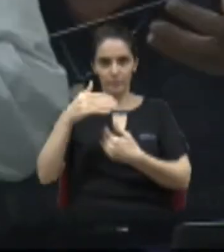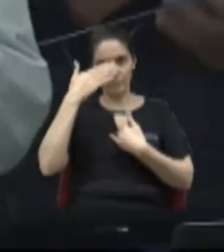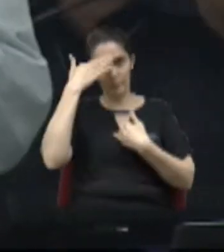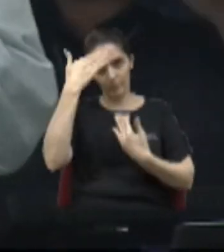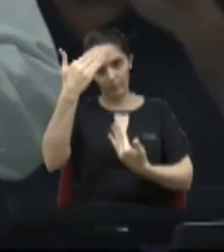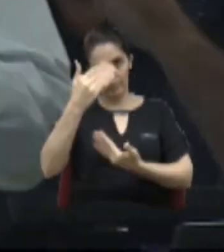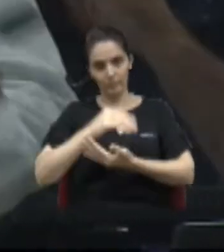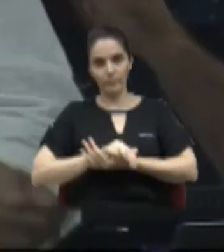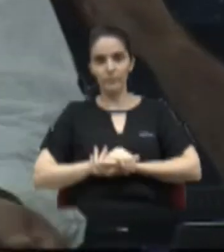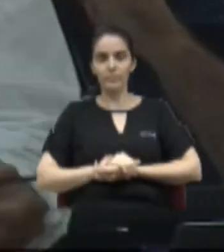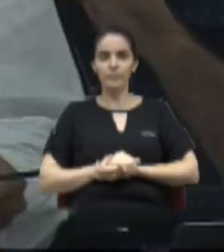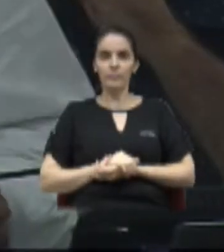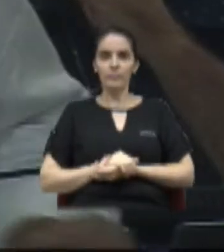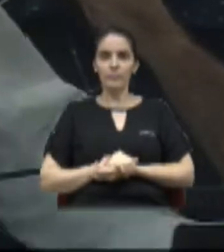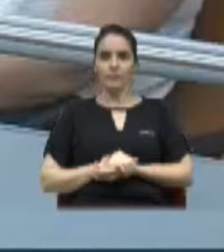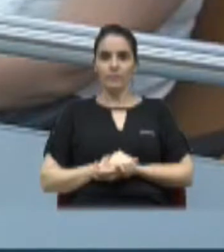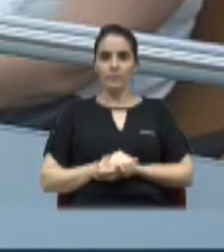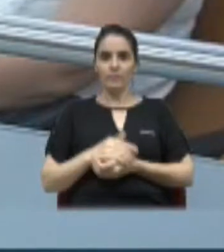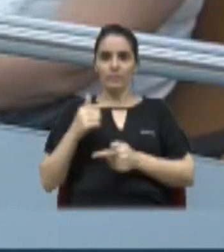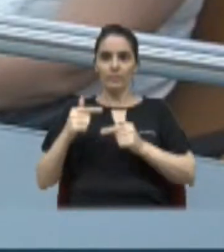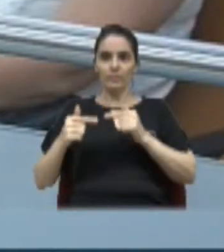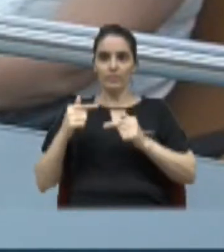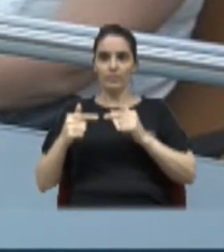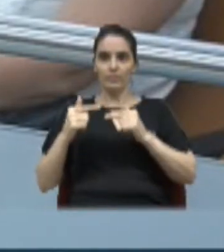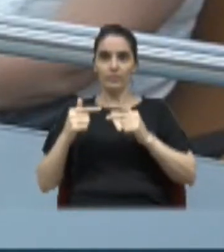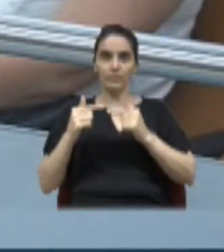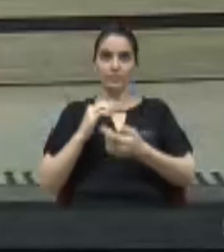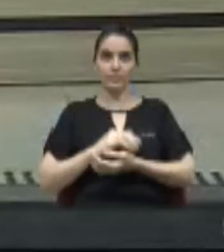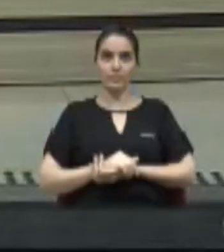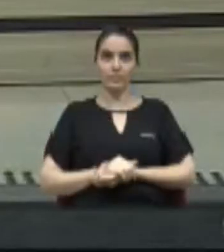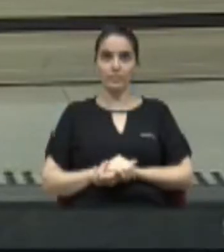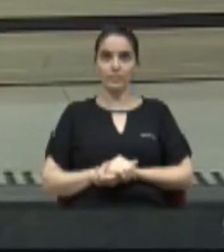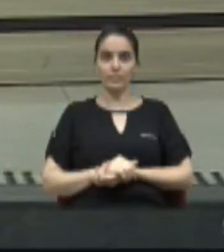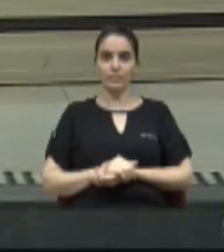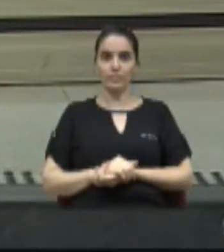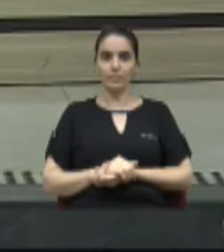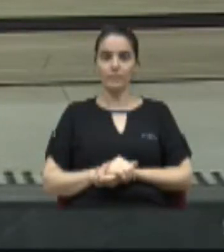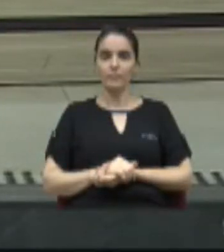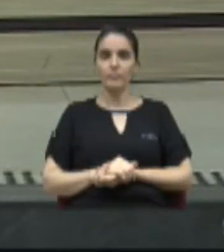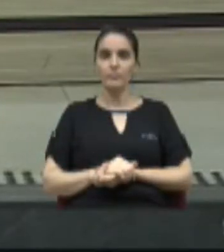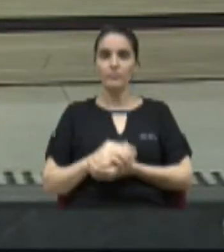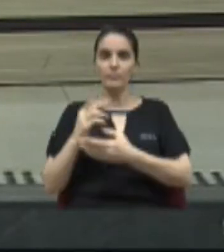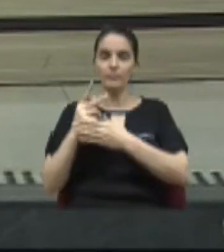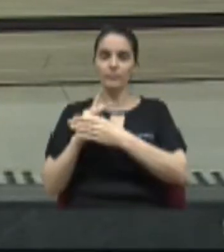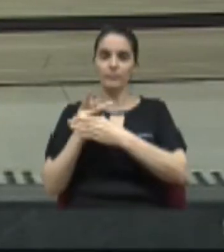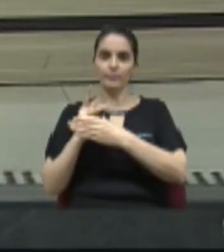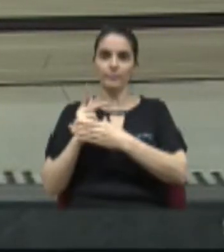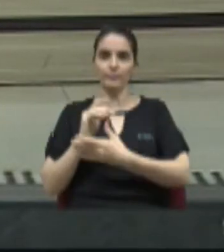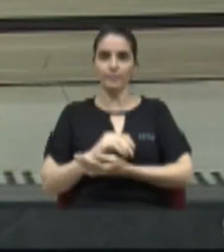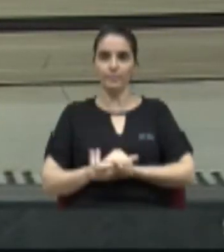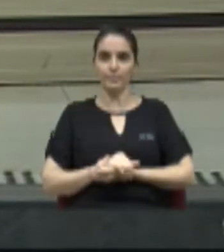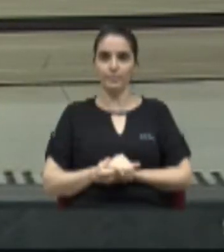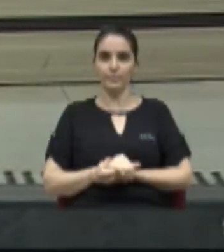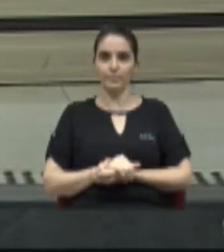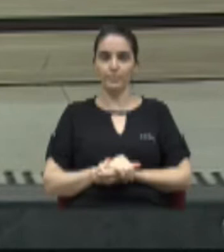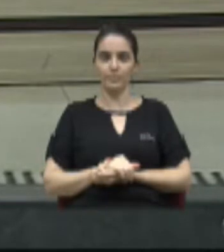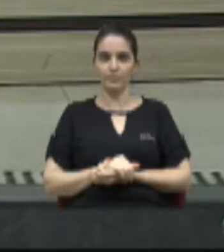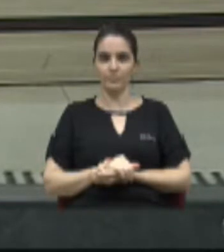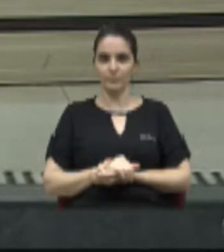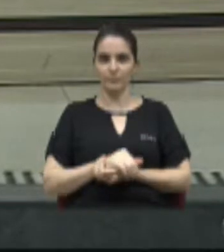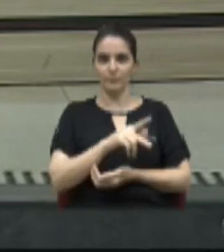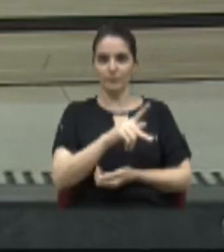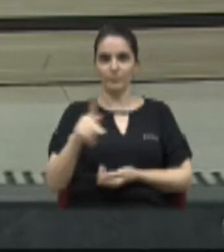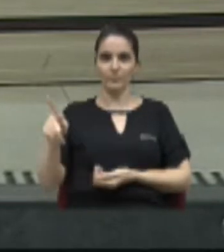obrigado. Continue a discussão. Eu gostaria, senhor presidente. A palavra, vereador Helder Tax. Senhor presidente, nobres